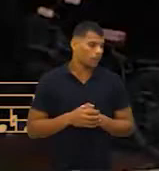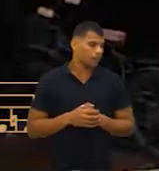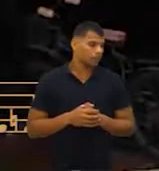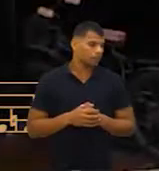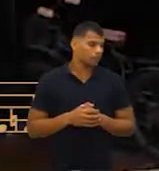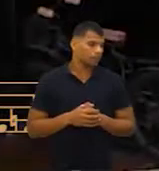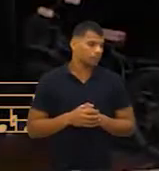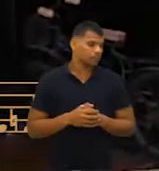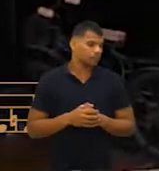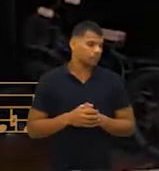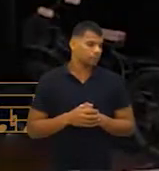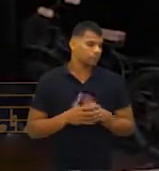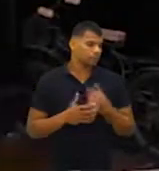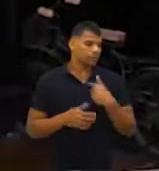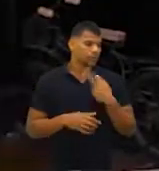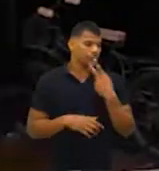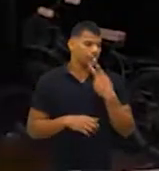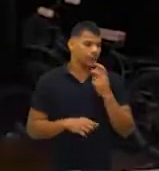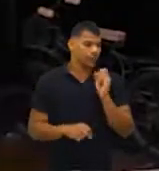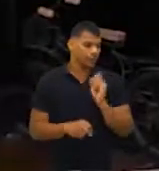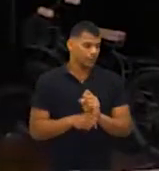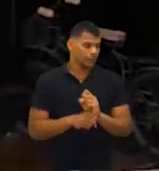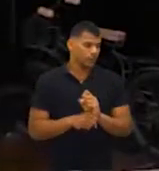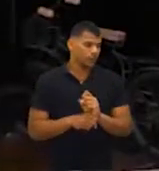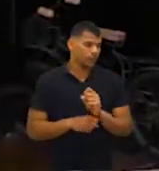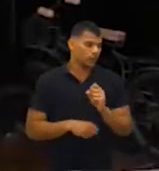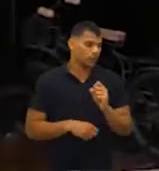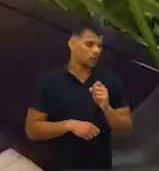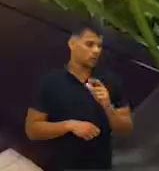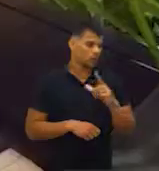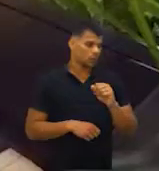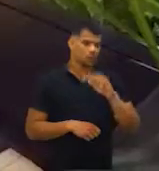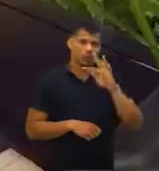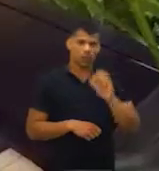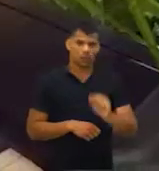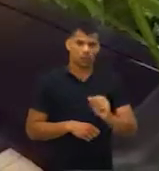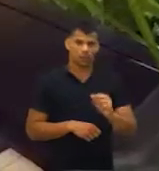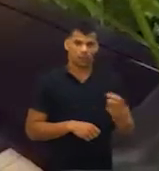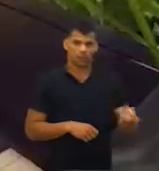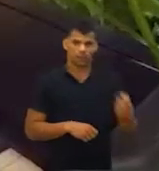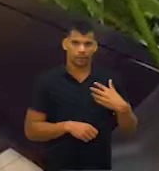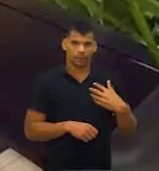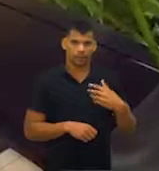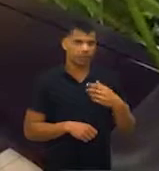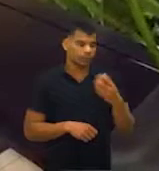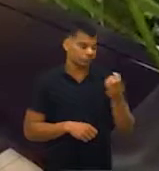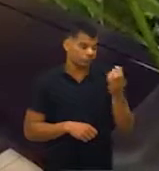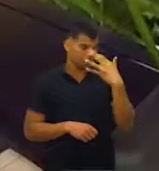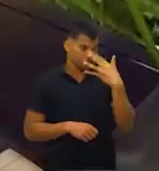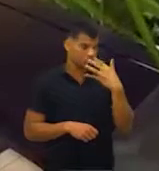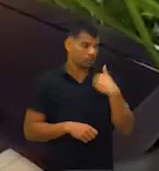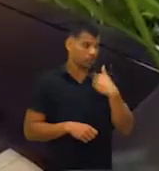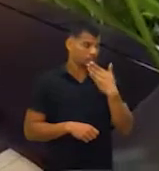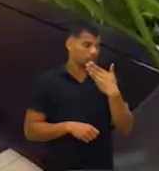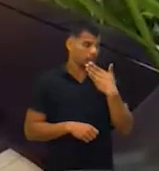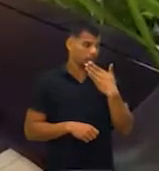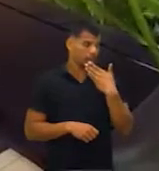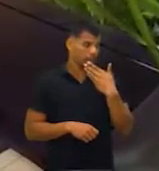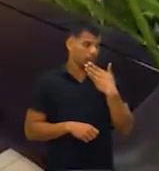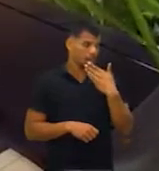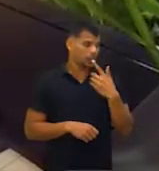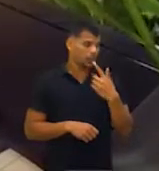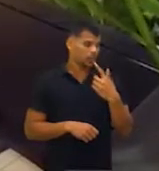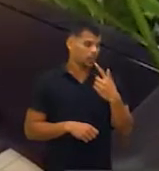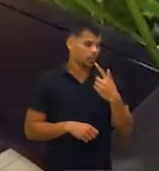tem que enfrentar. Como tudo na vida, às vezes você é vaiado. Né? Sempre que você é aplaudido. E eu